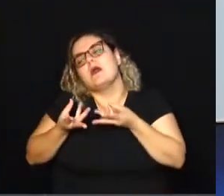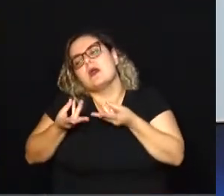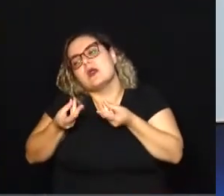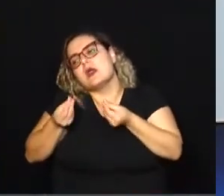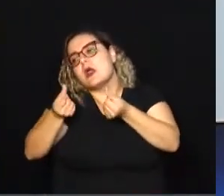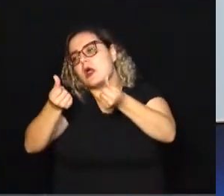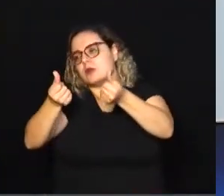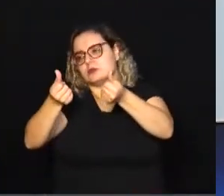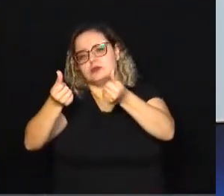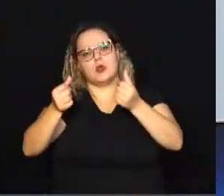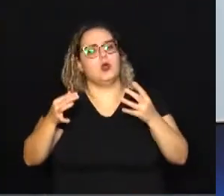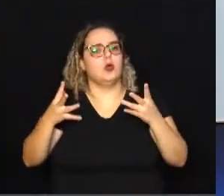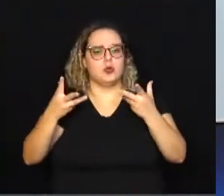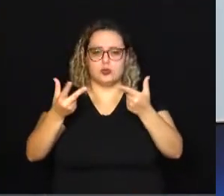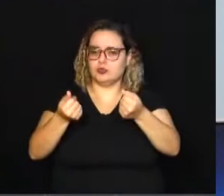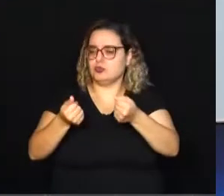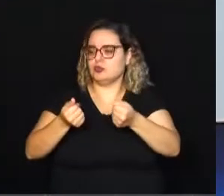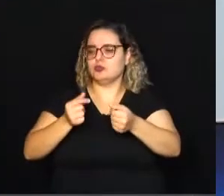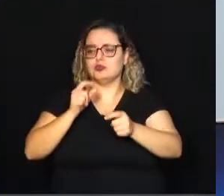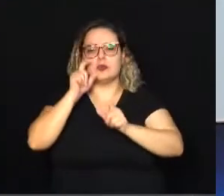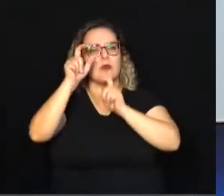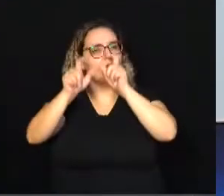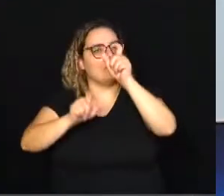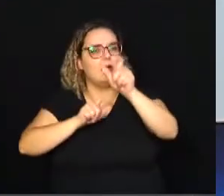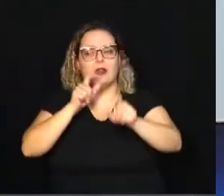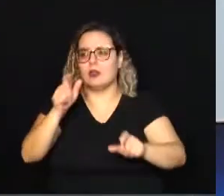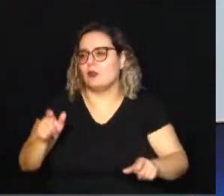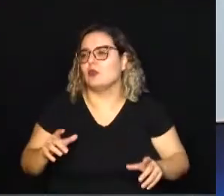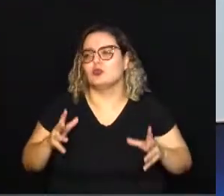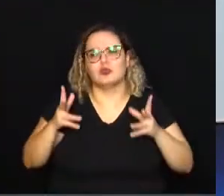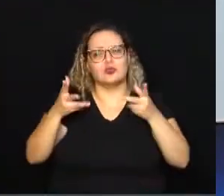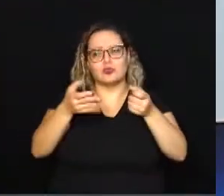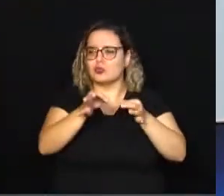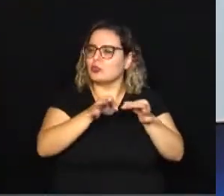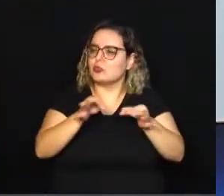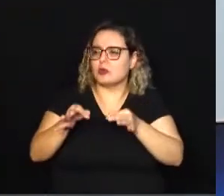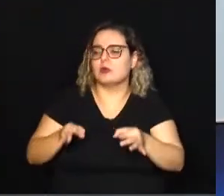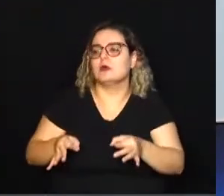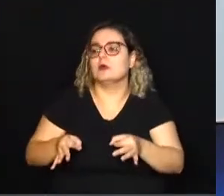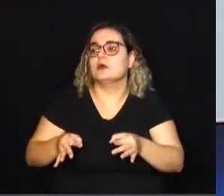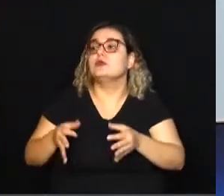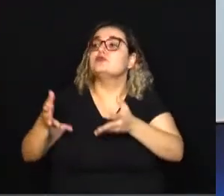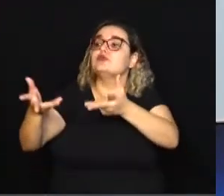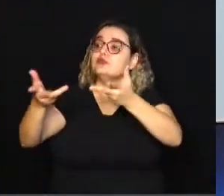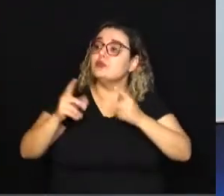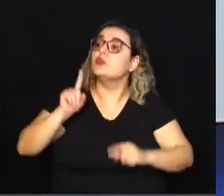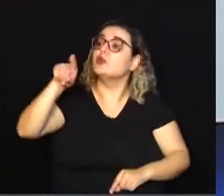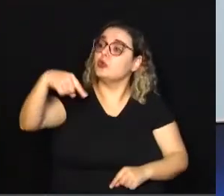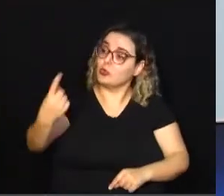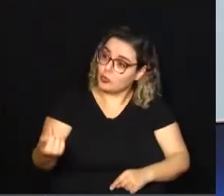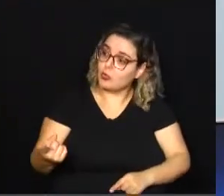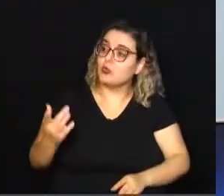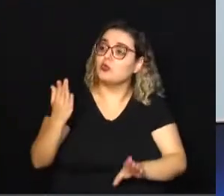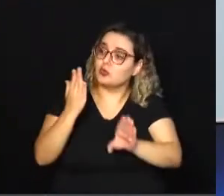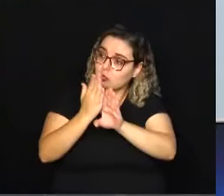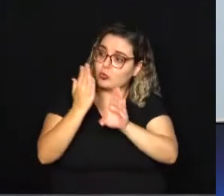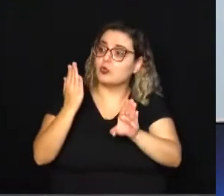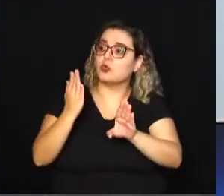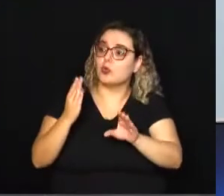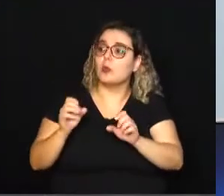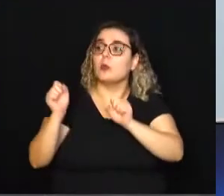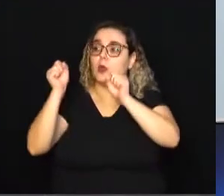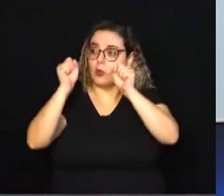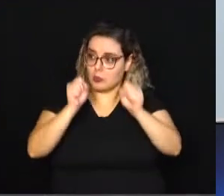todas as mensagens, tudo que você passou aqui no Questão de Ordem. Já fica o convite aqui para uma próxima oportunidade para a gente